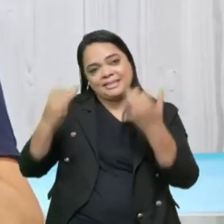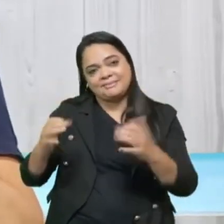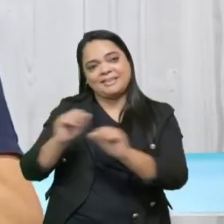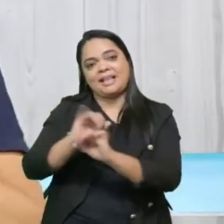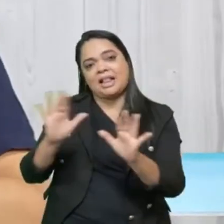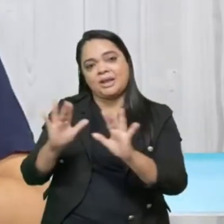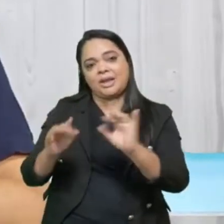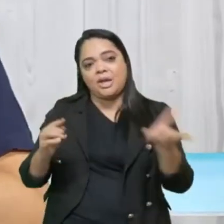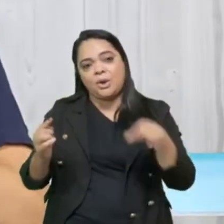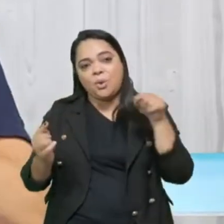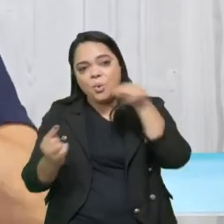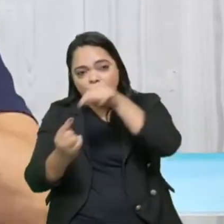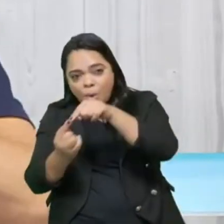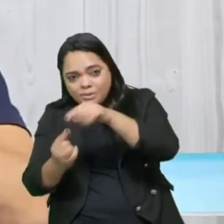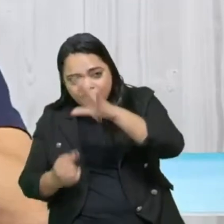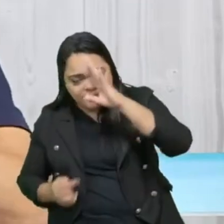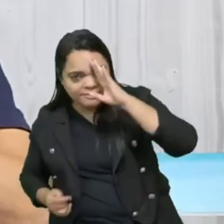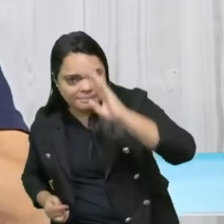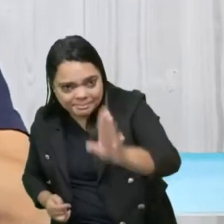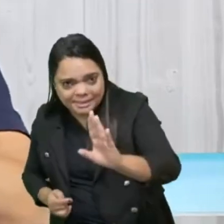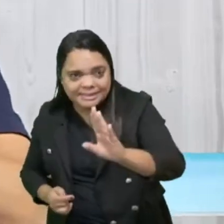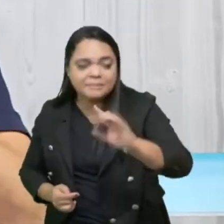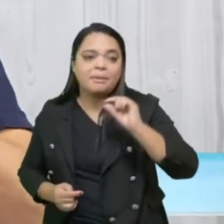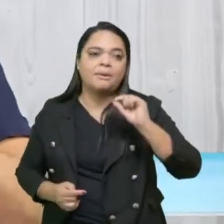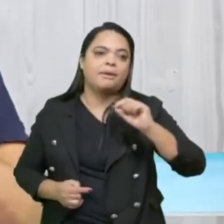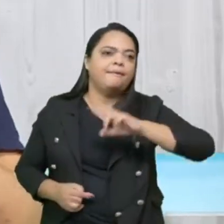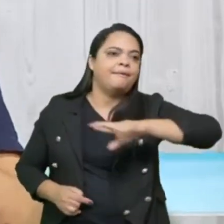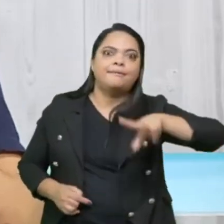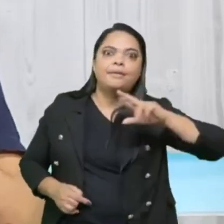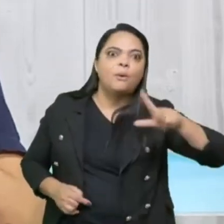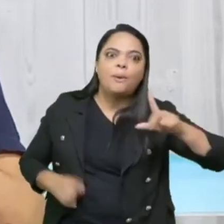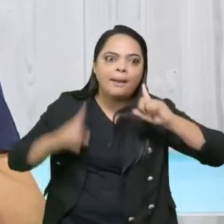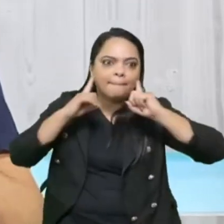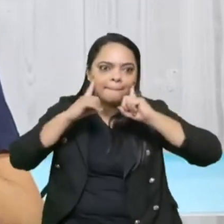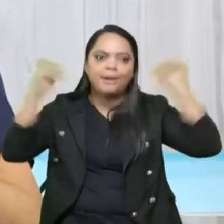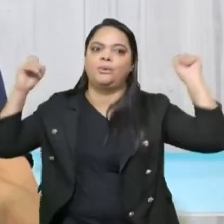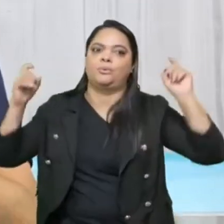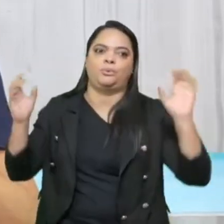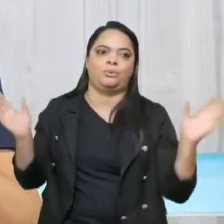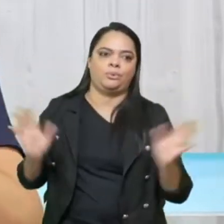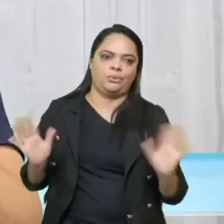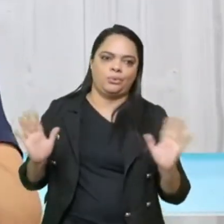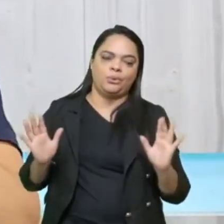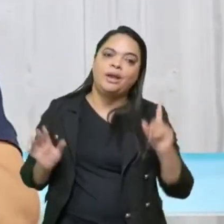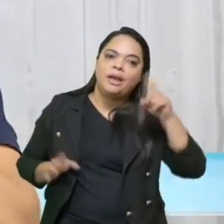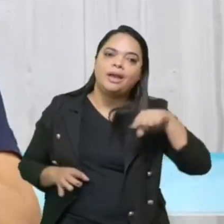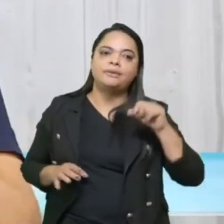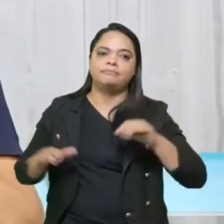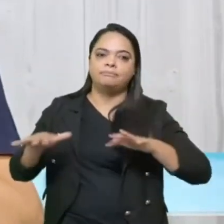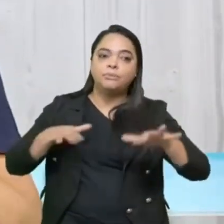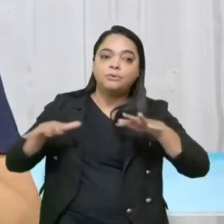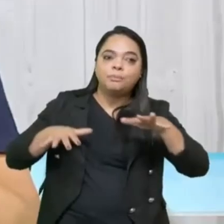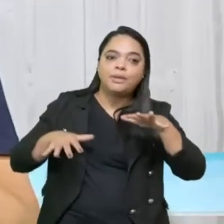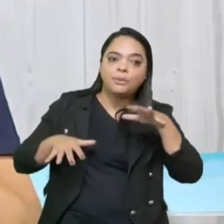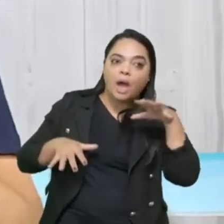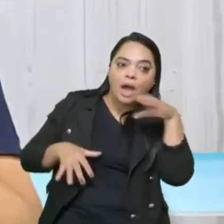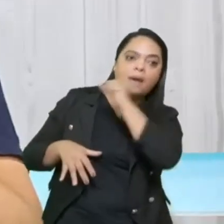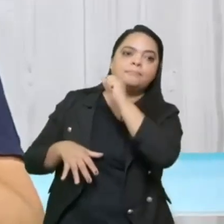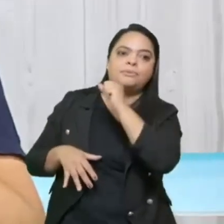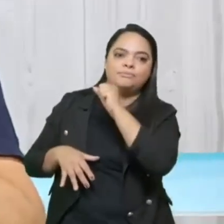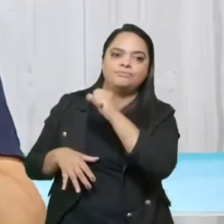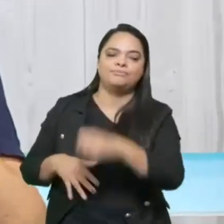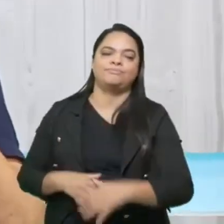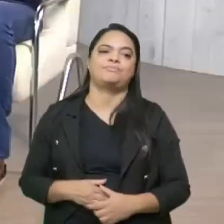o objetivo principal da manipulação não é gerar um estalido, mas é gerar aquele movimento curto e rápido no final do